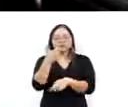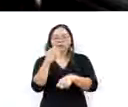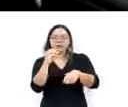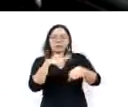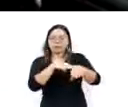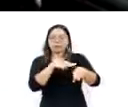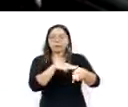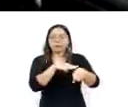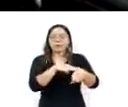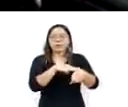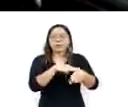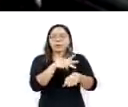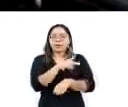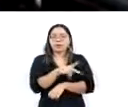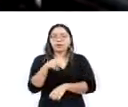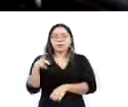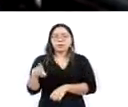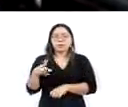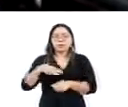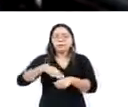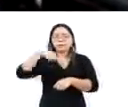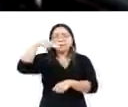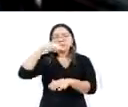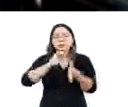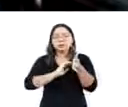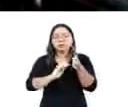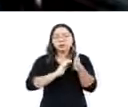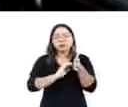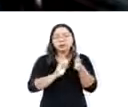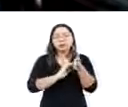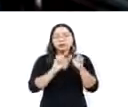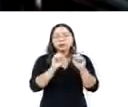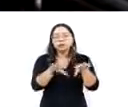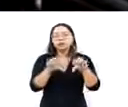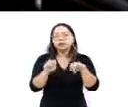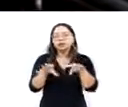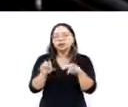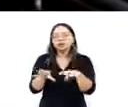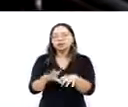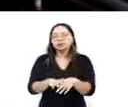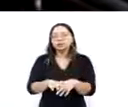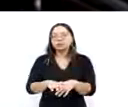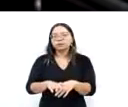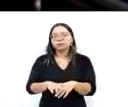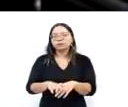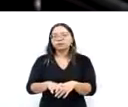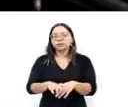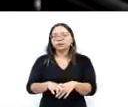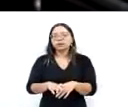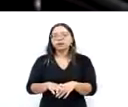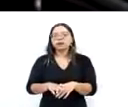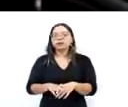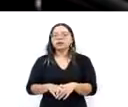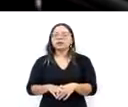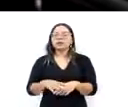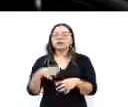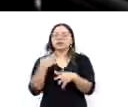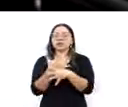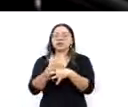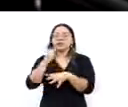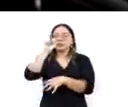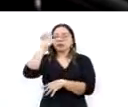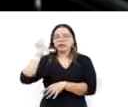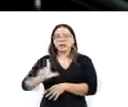20 minutos é a professora mestra e secretária municipal de educação do município de Aldeias